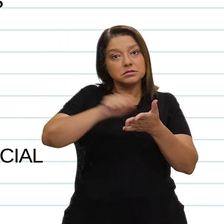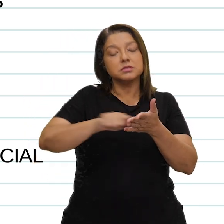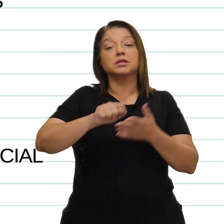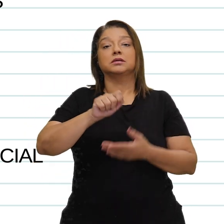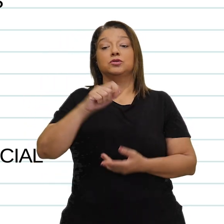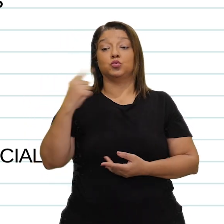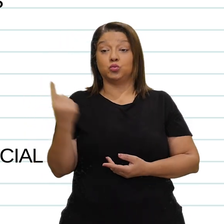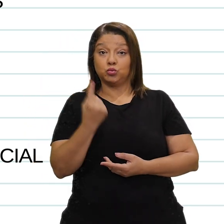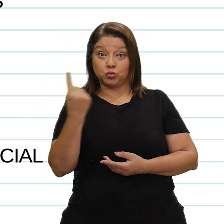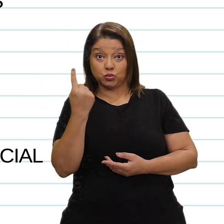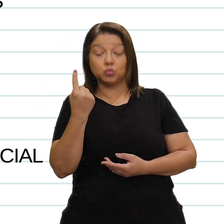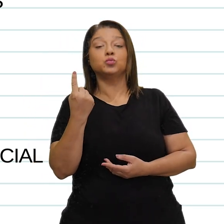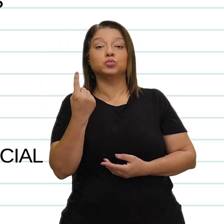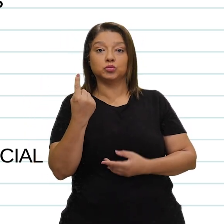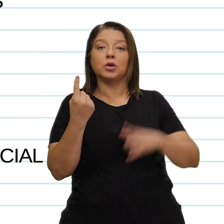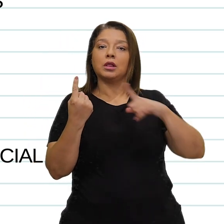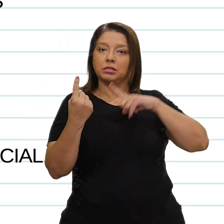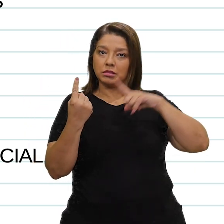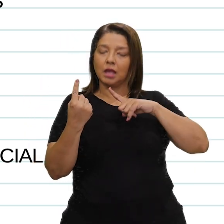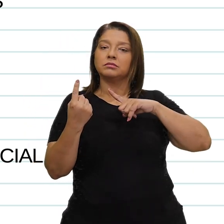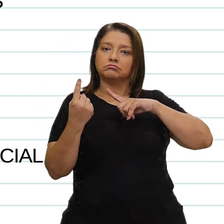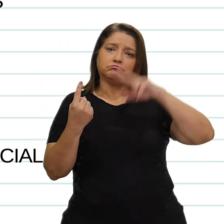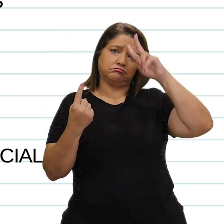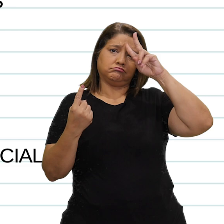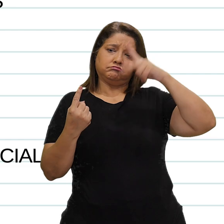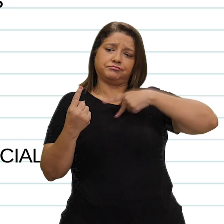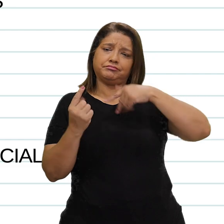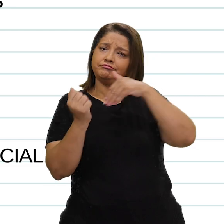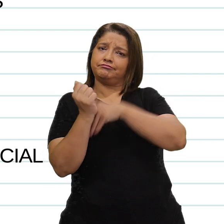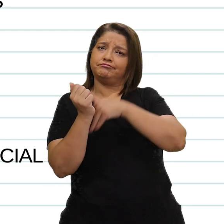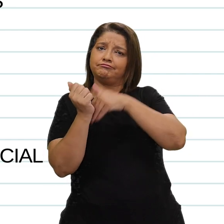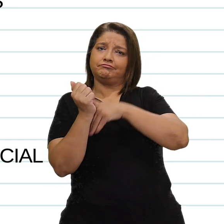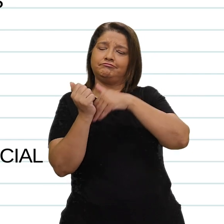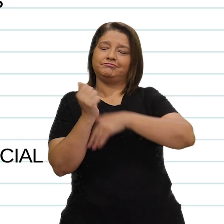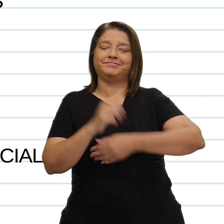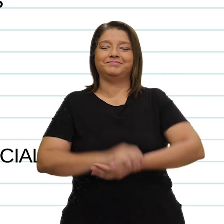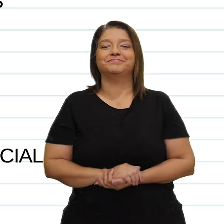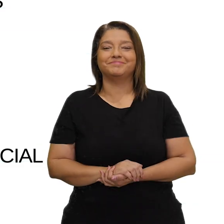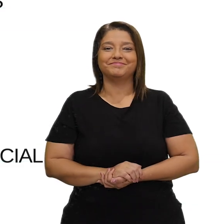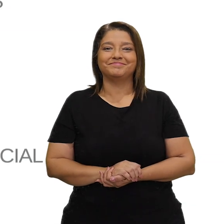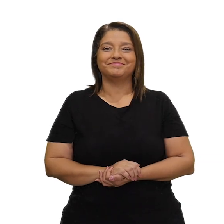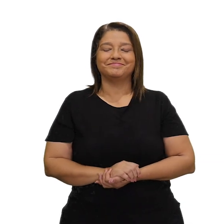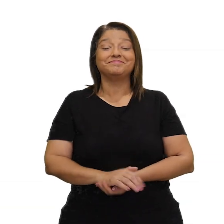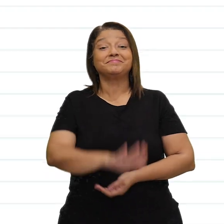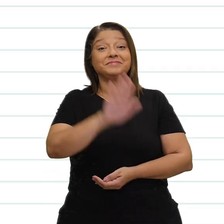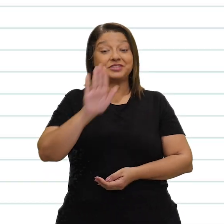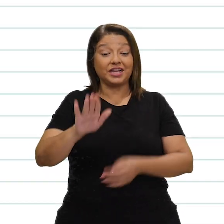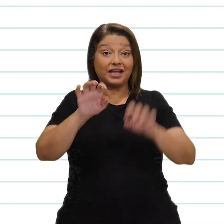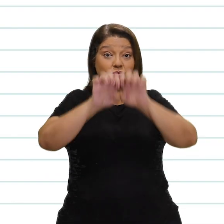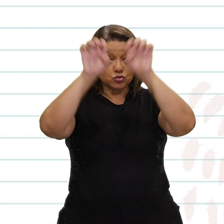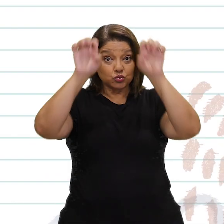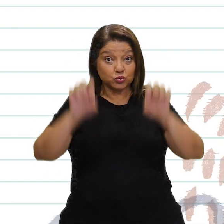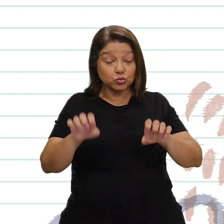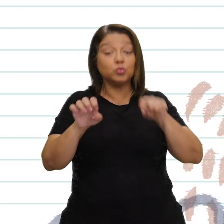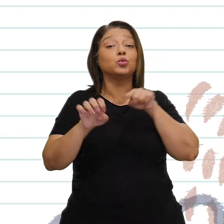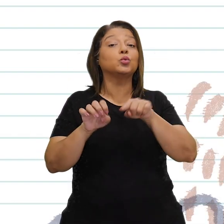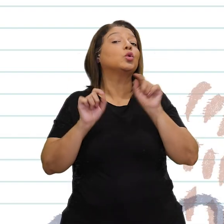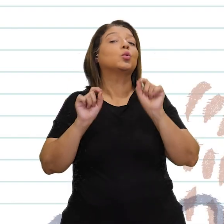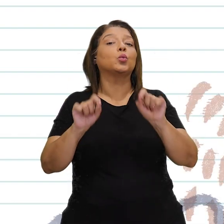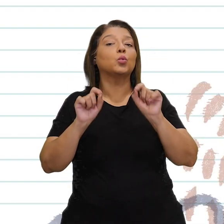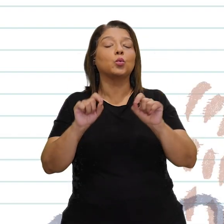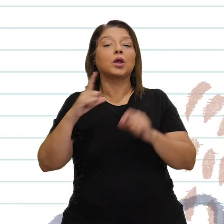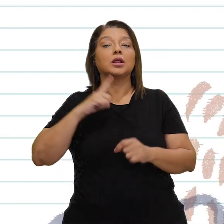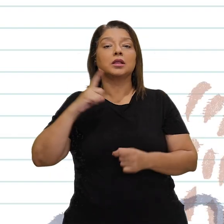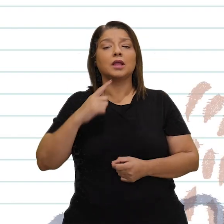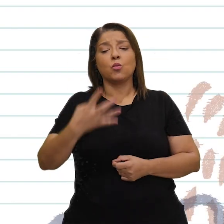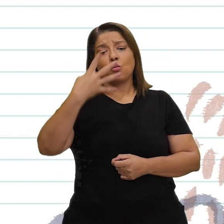com caráter privado ou confidencial. Já a estrutura atém-se a